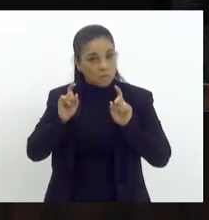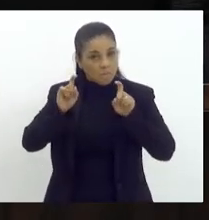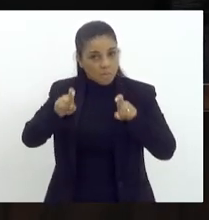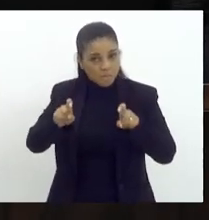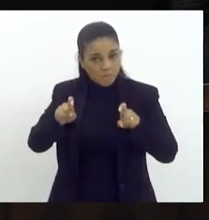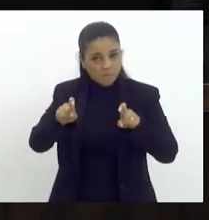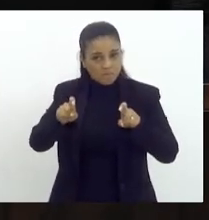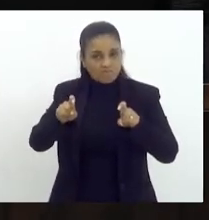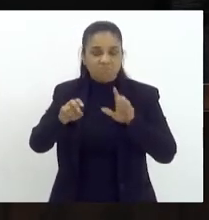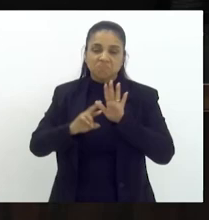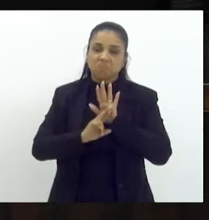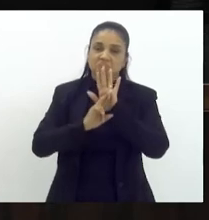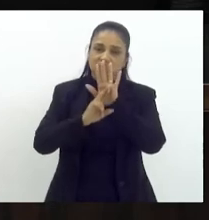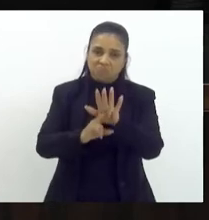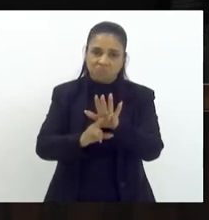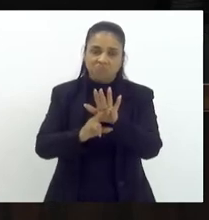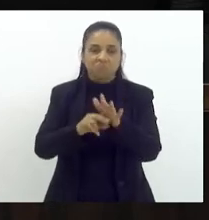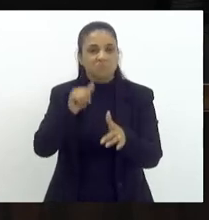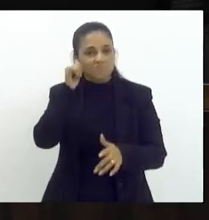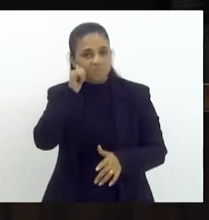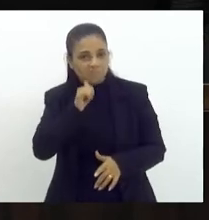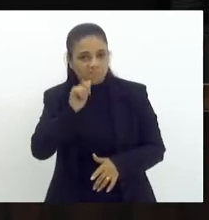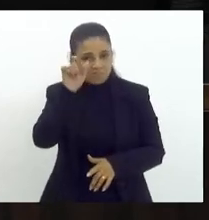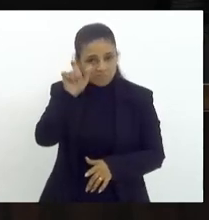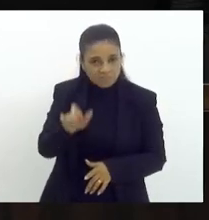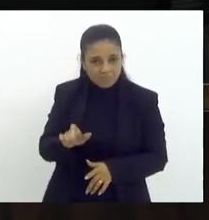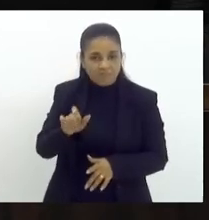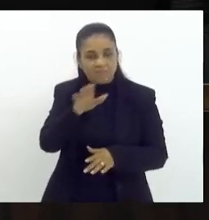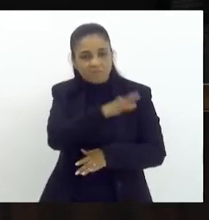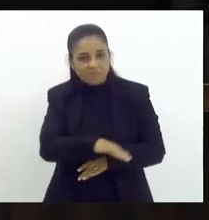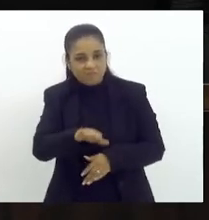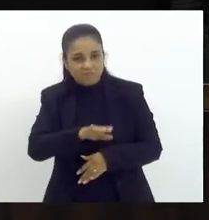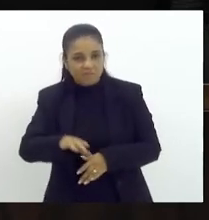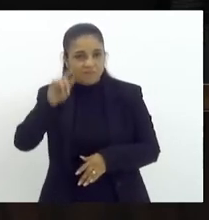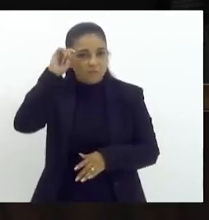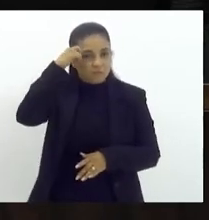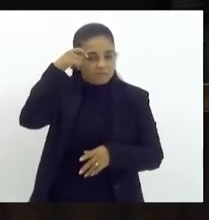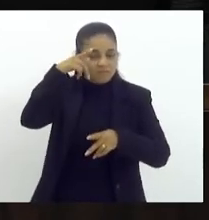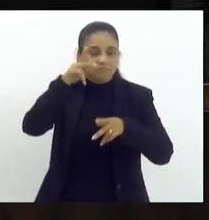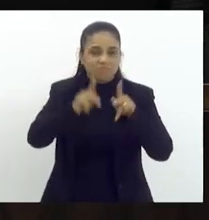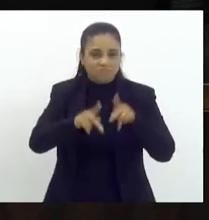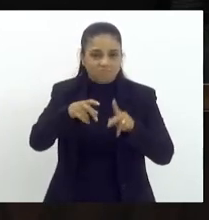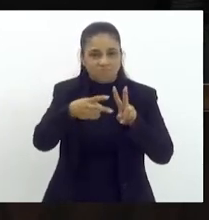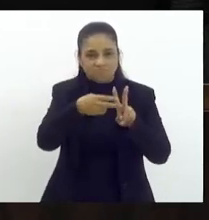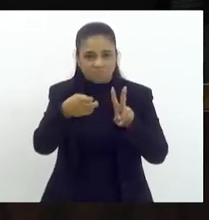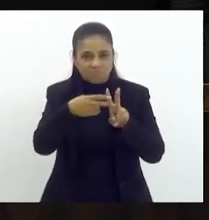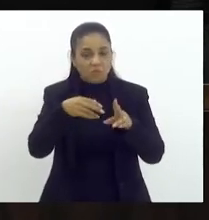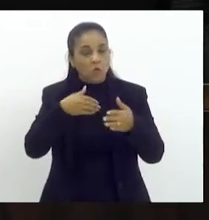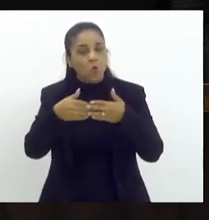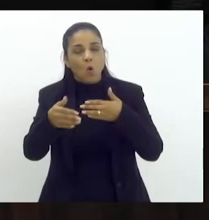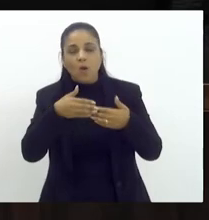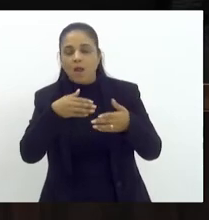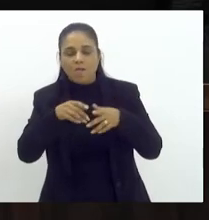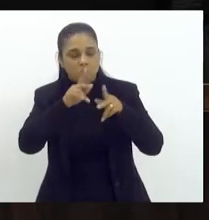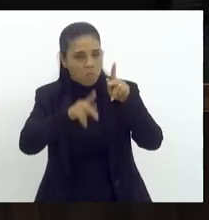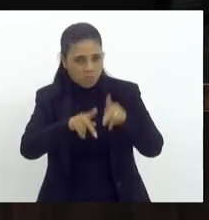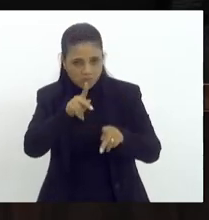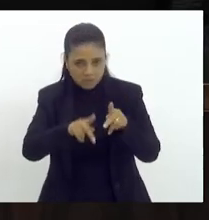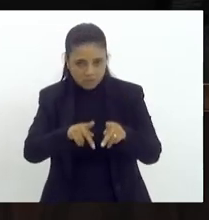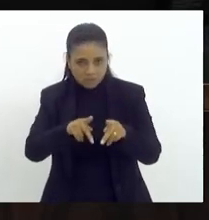e na nossa representação as mulheres as crianças os negros os povos indígenas toda e qualquer população